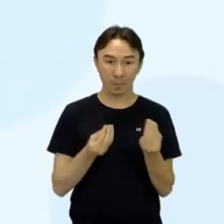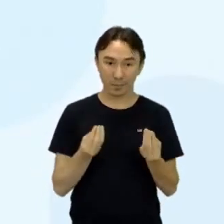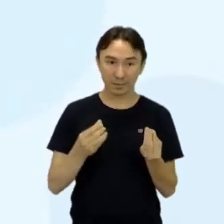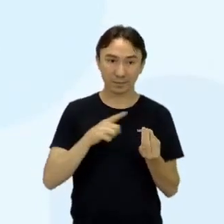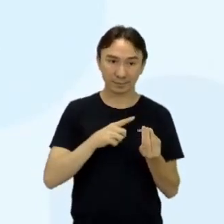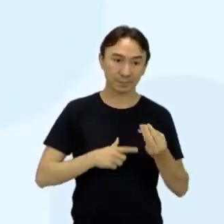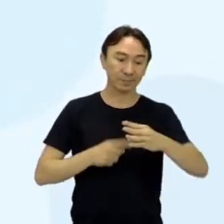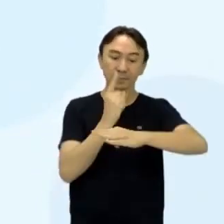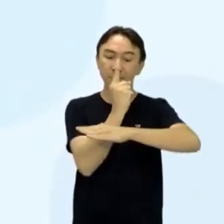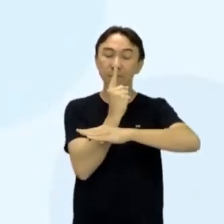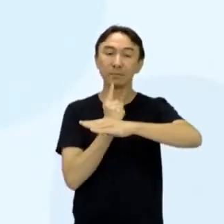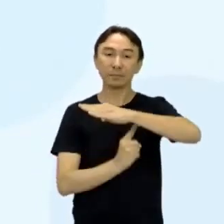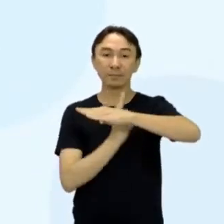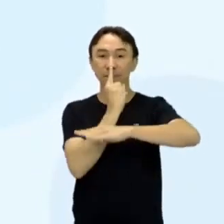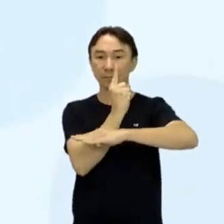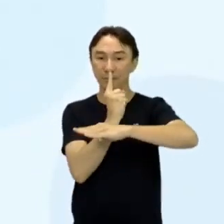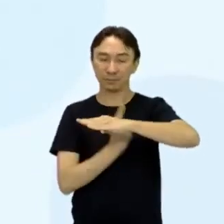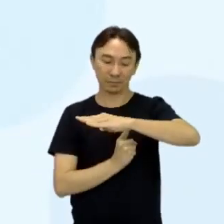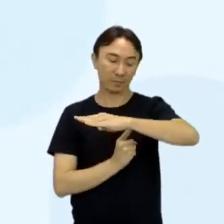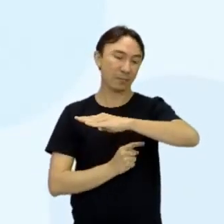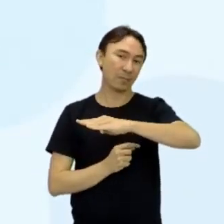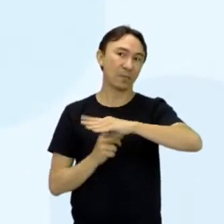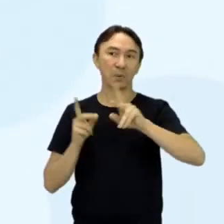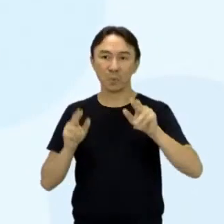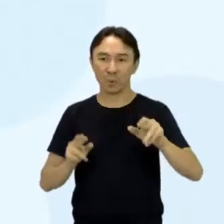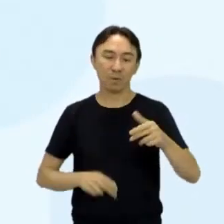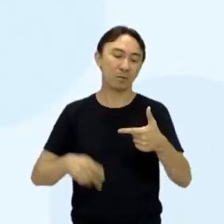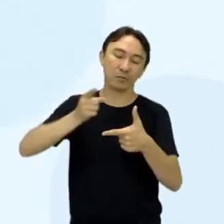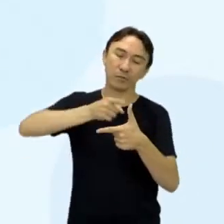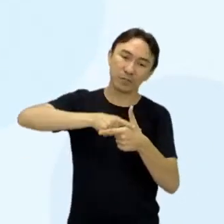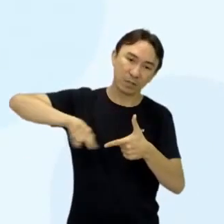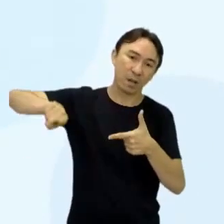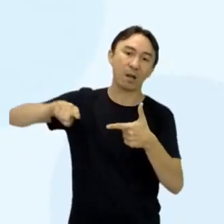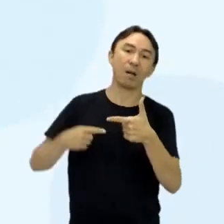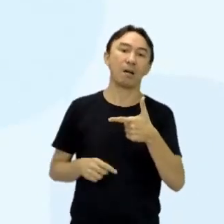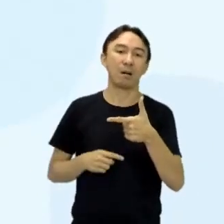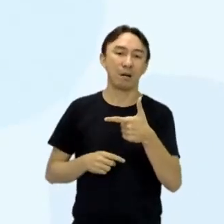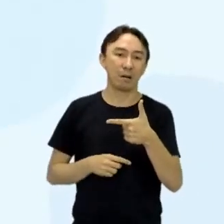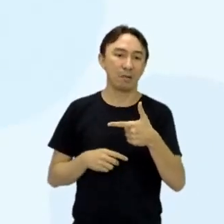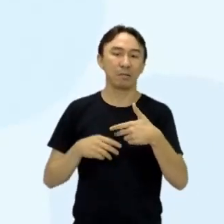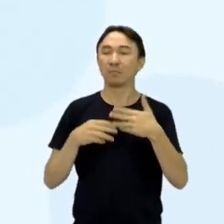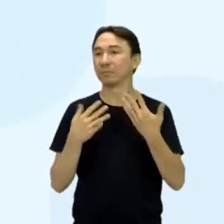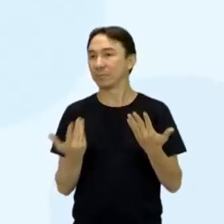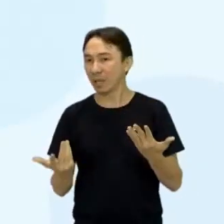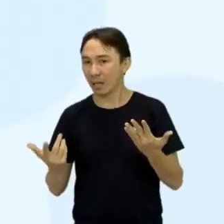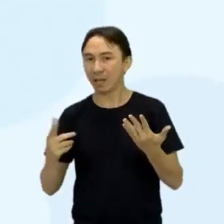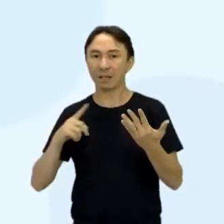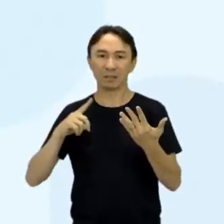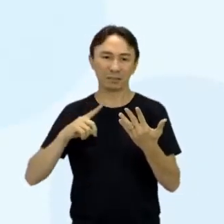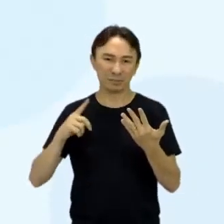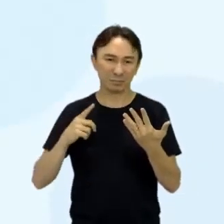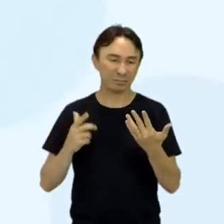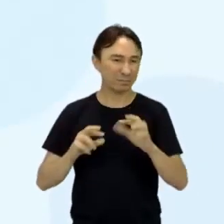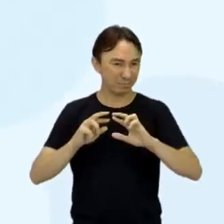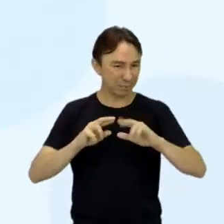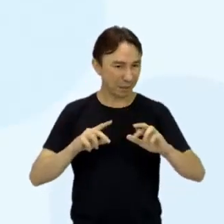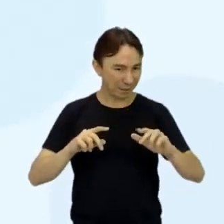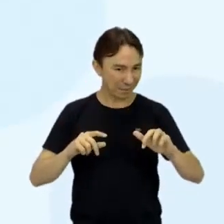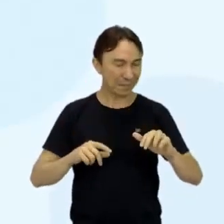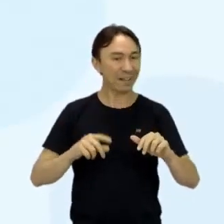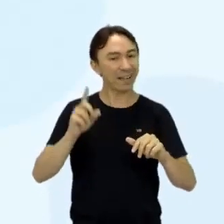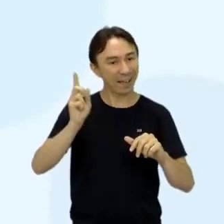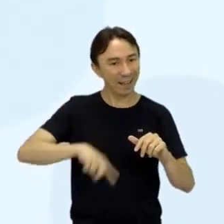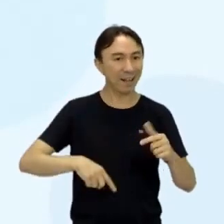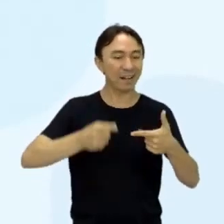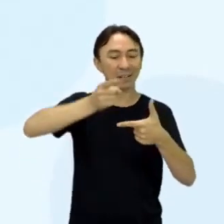fração, que é a mesma coisa que divisão, pedaço, uma parte de um todo, razão, relação. Tudo